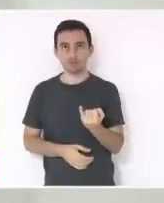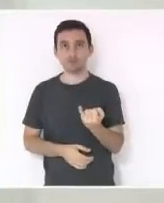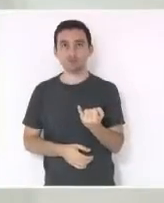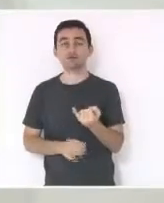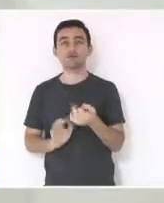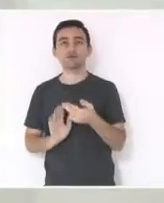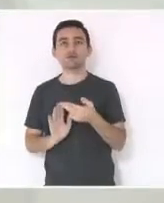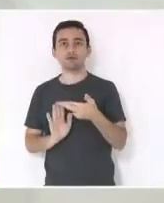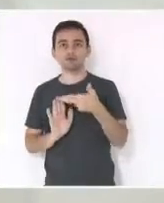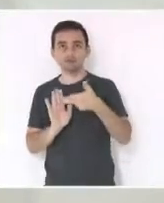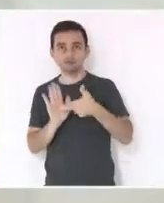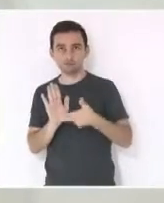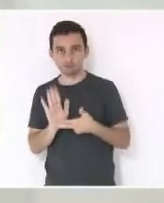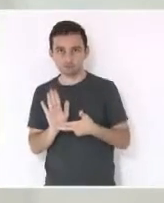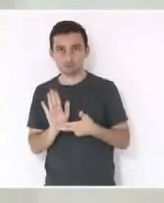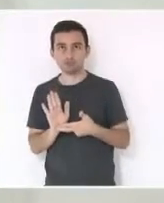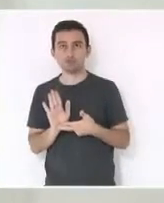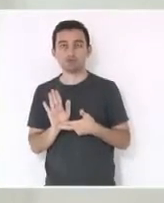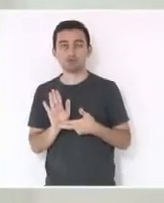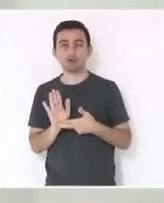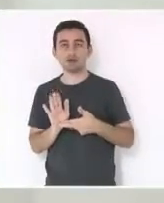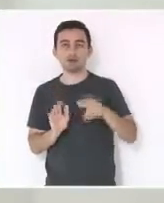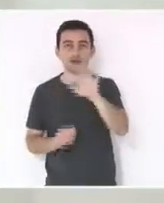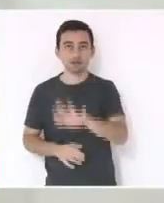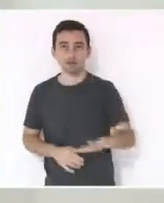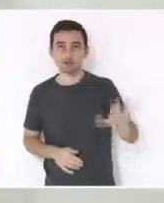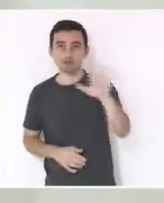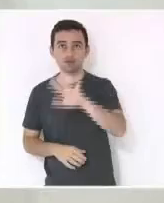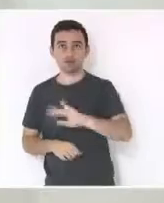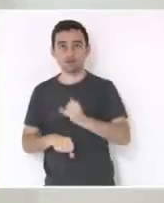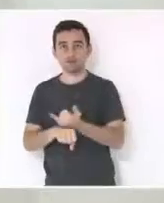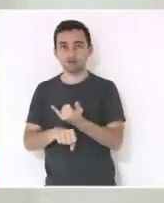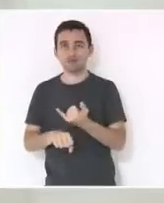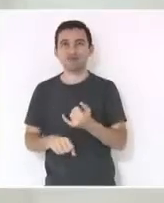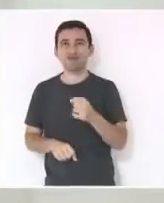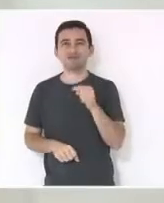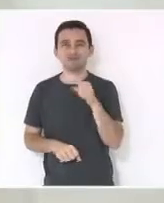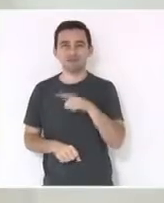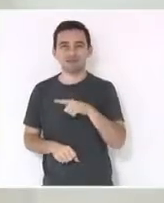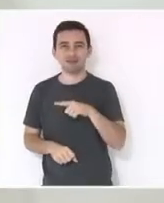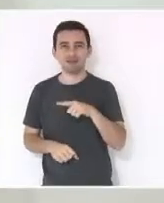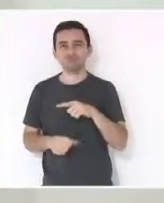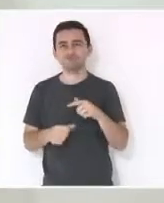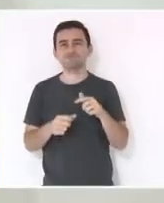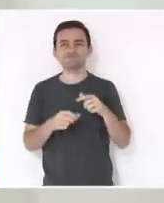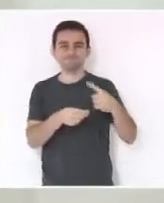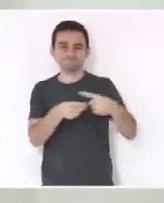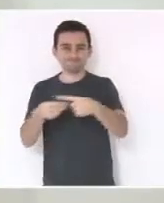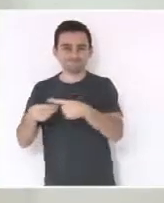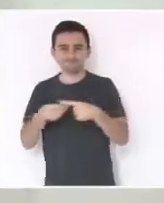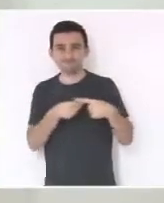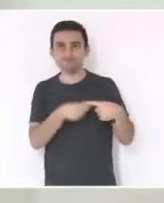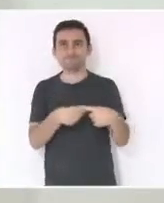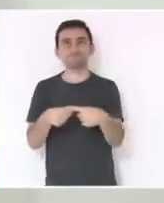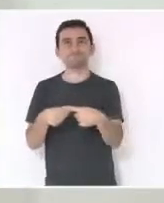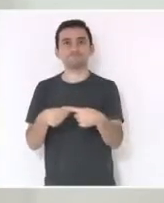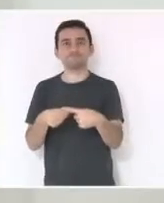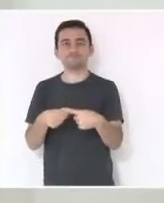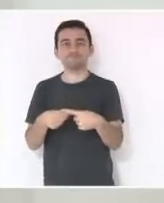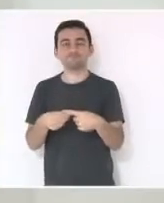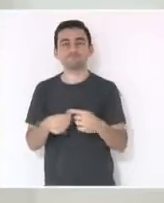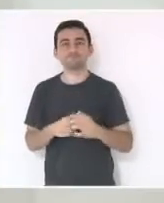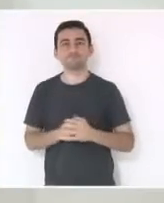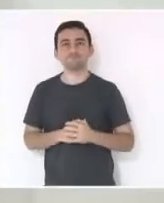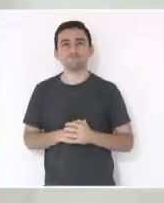a região metropolitana de joinville araquari garuva barra velha barra do sul são joão do itaperiú são francisco do sul